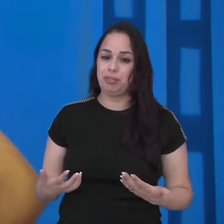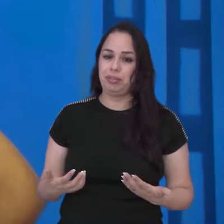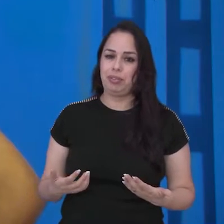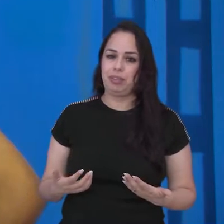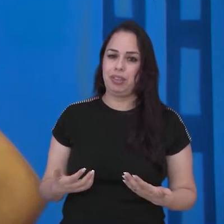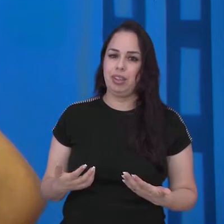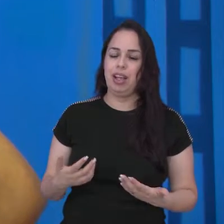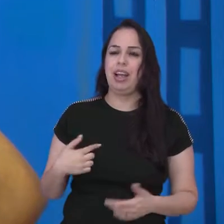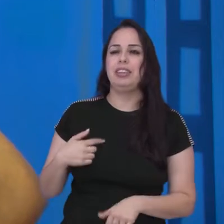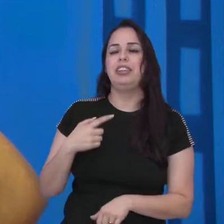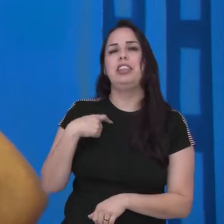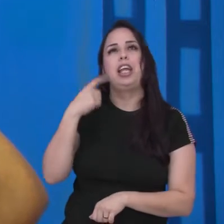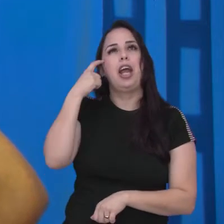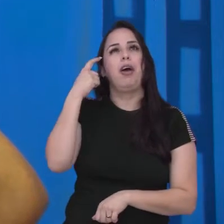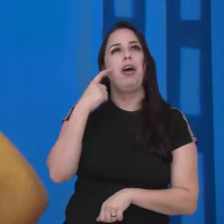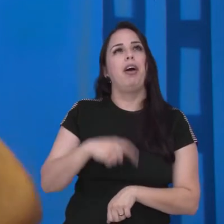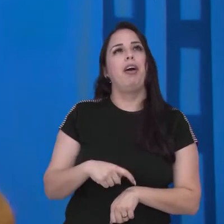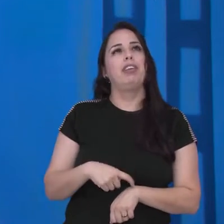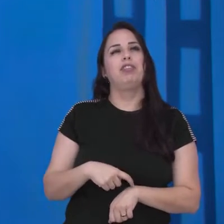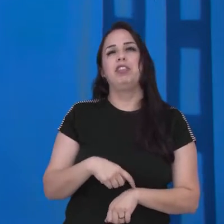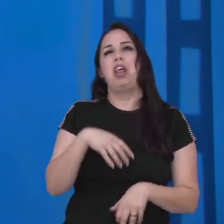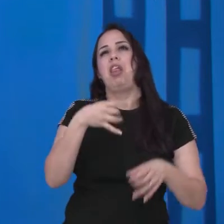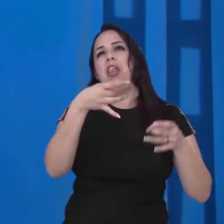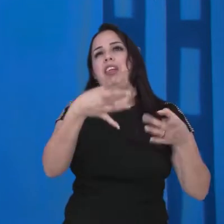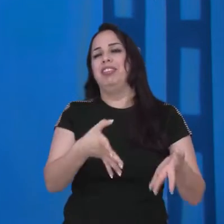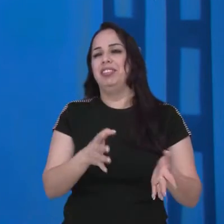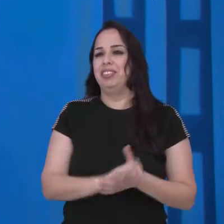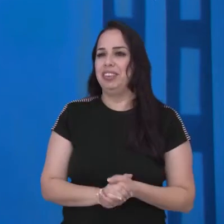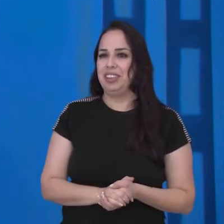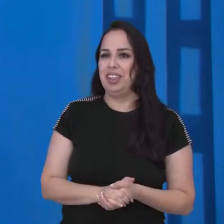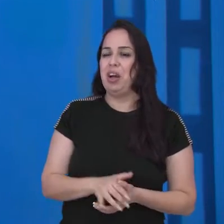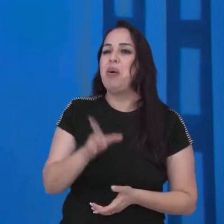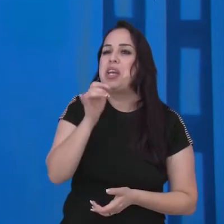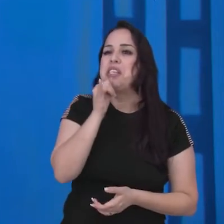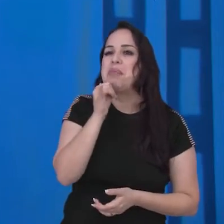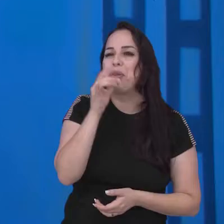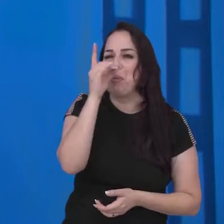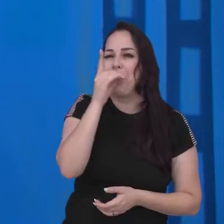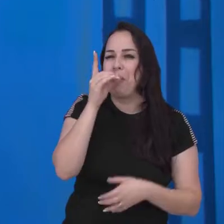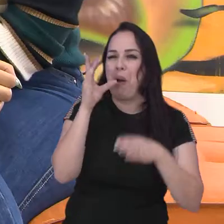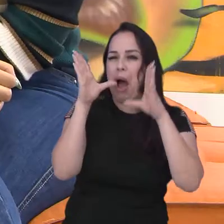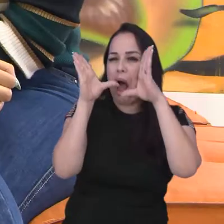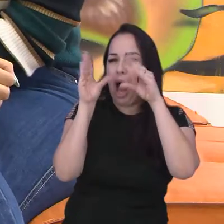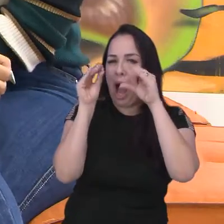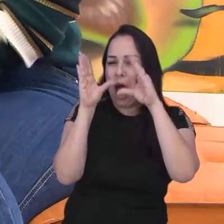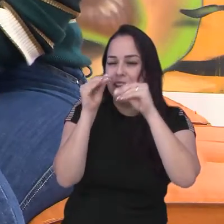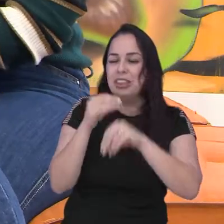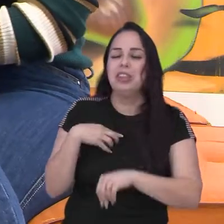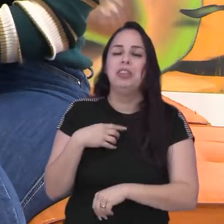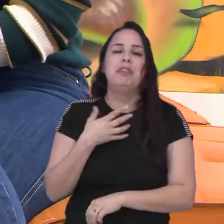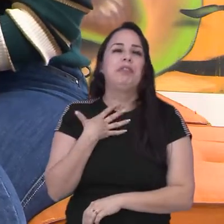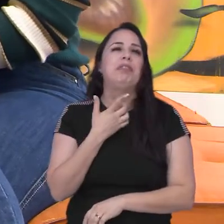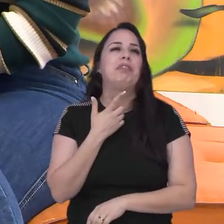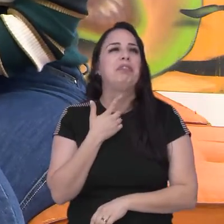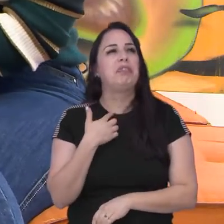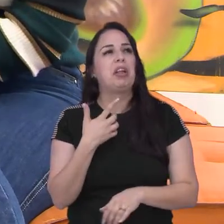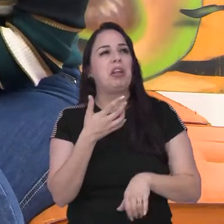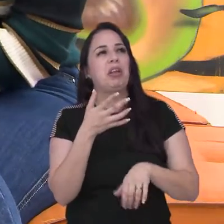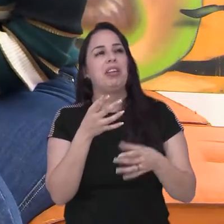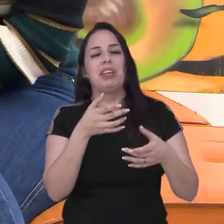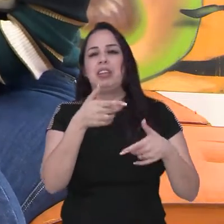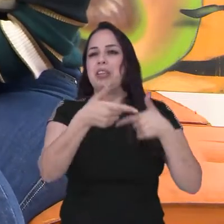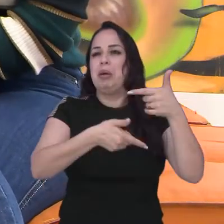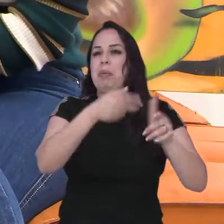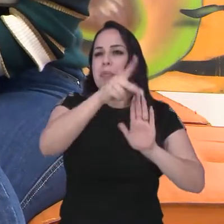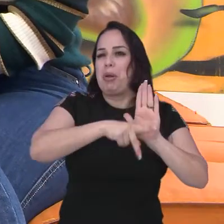a gente queira, tem hora que eu falo assim, não quero mais. Domingo à noite, você chega, não quero mais, não sei o quê. Mas o que deve ter gente no seu pé pra você